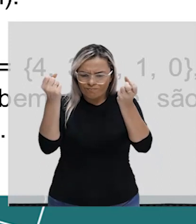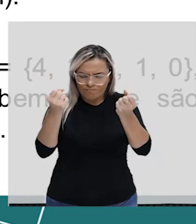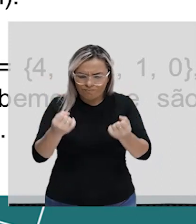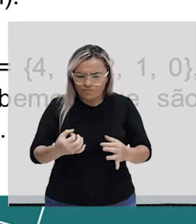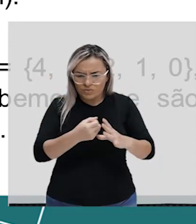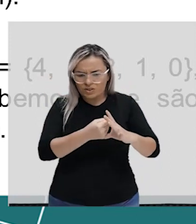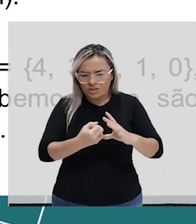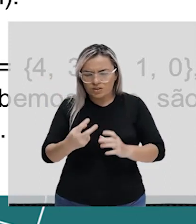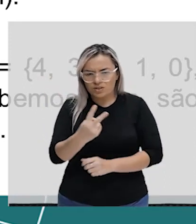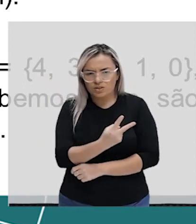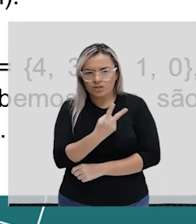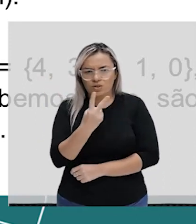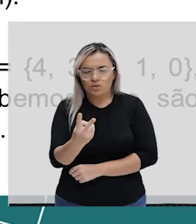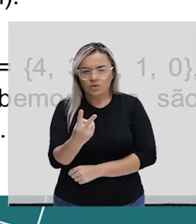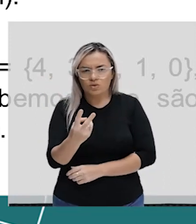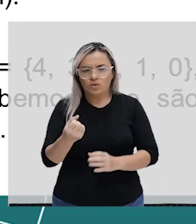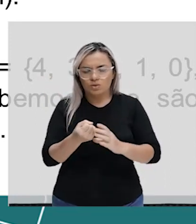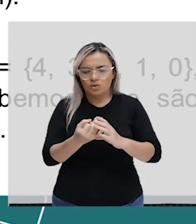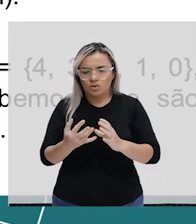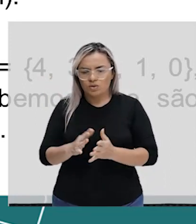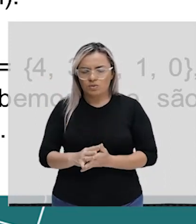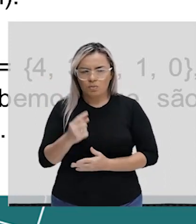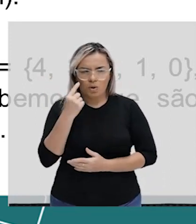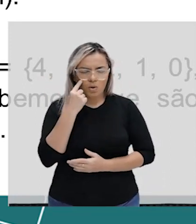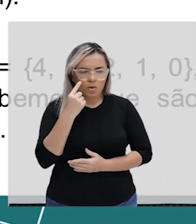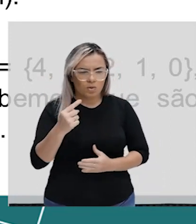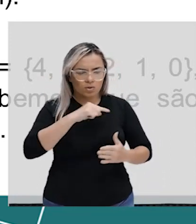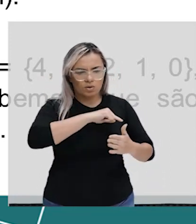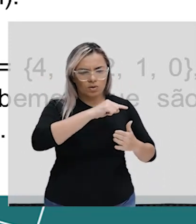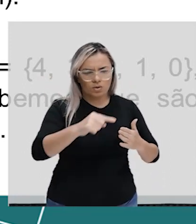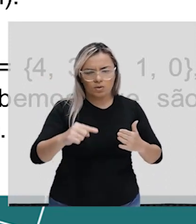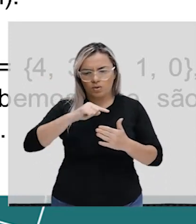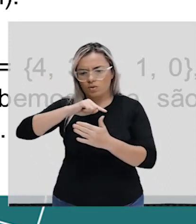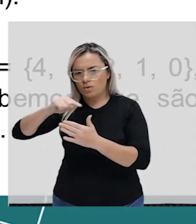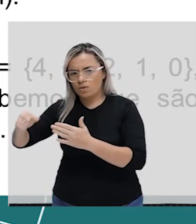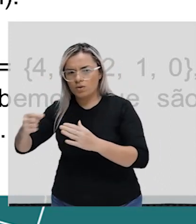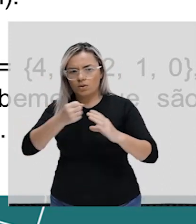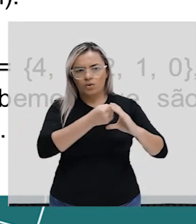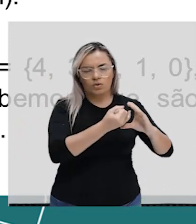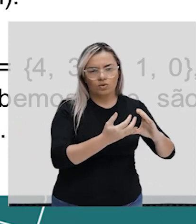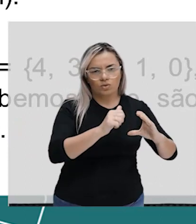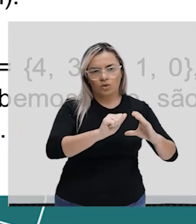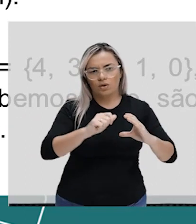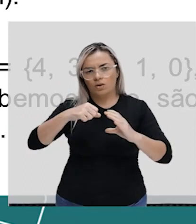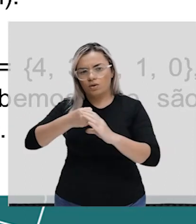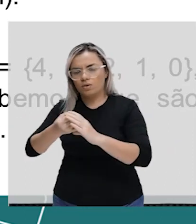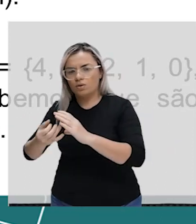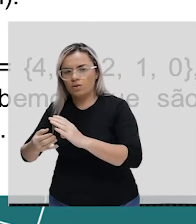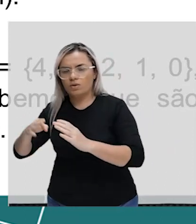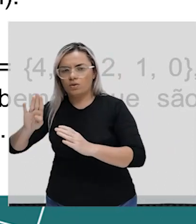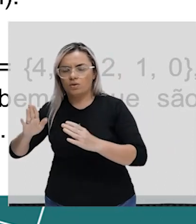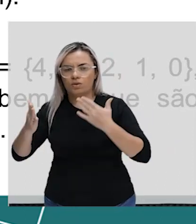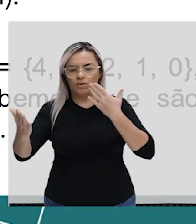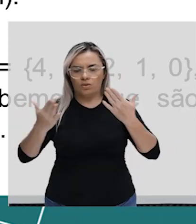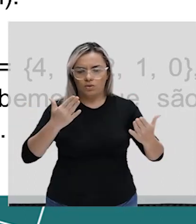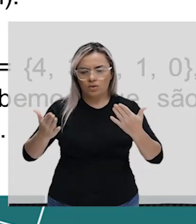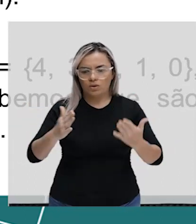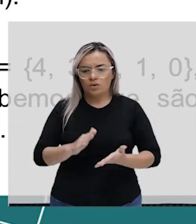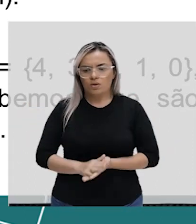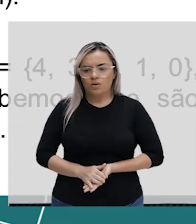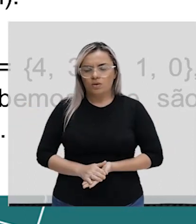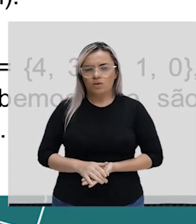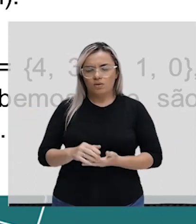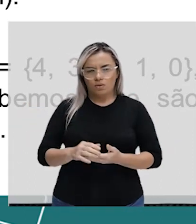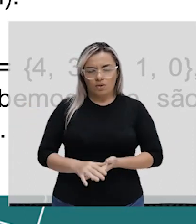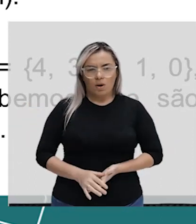dois conjuntos? Né? Observando os elementos de ambos, né, dos conjuntos A e B, acabamos constatando que